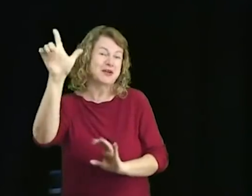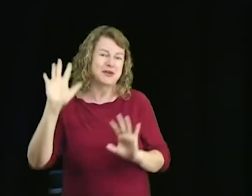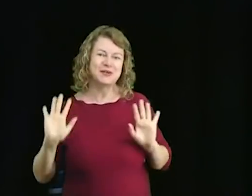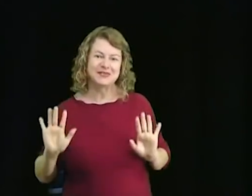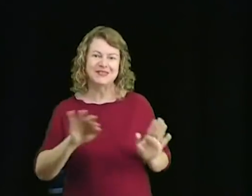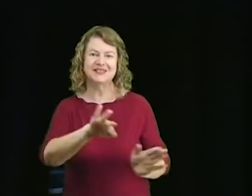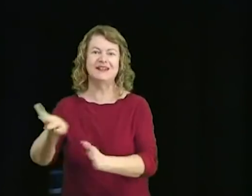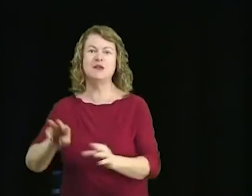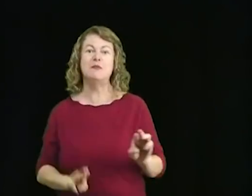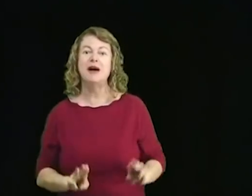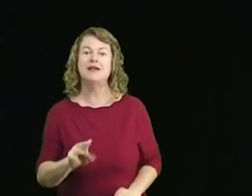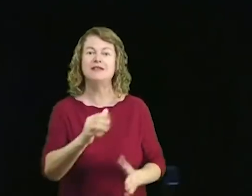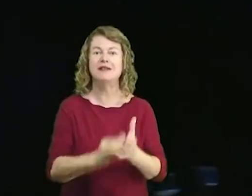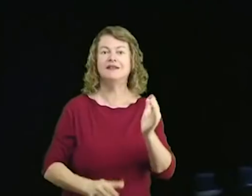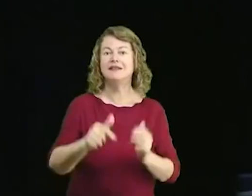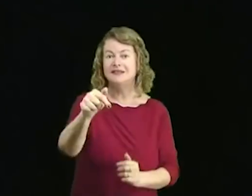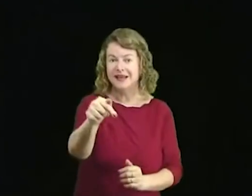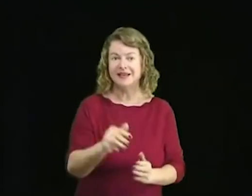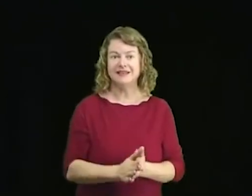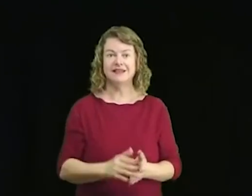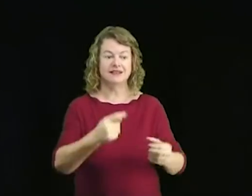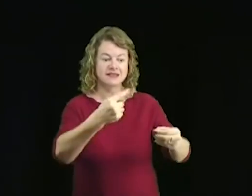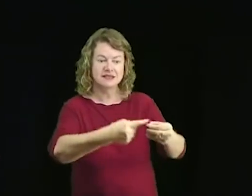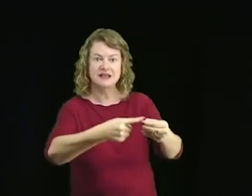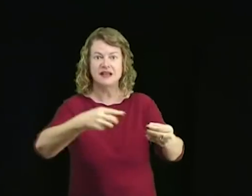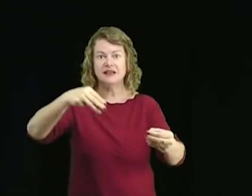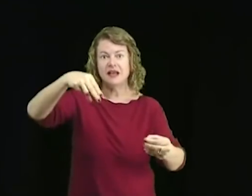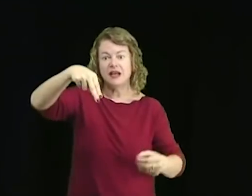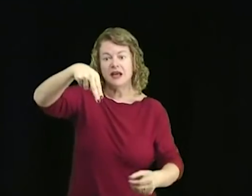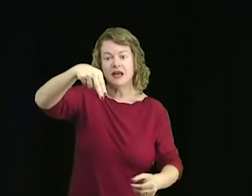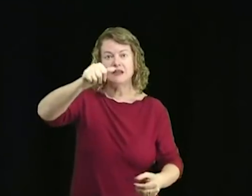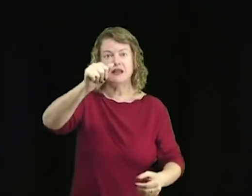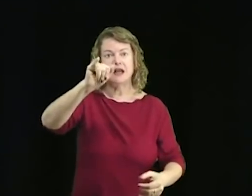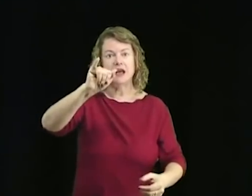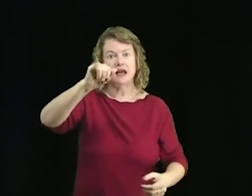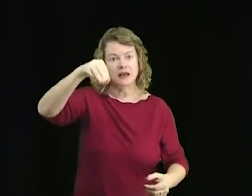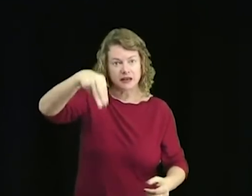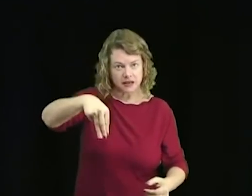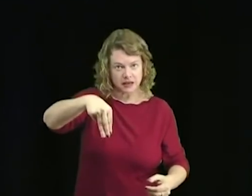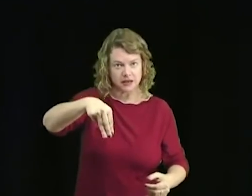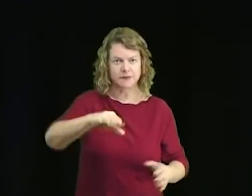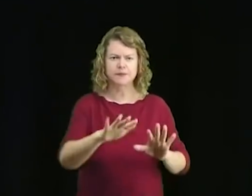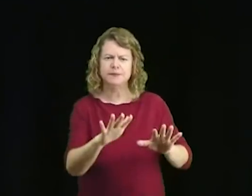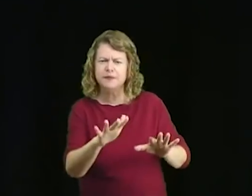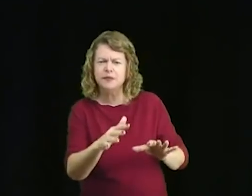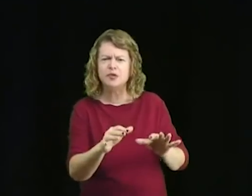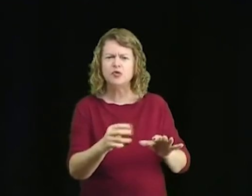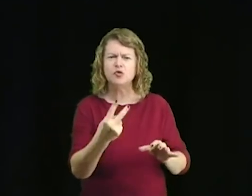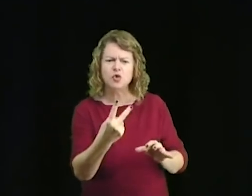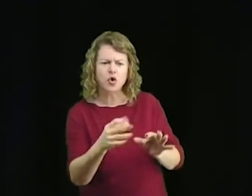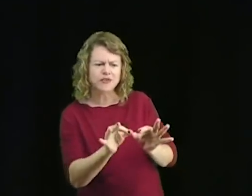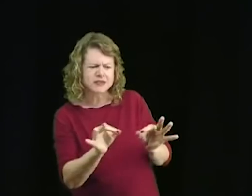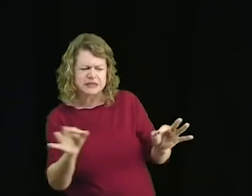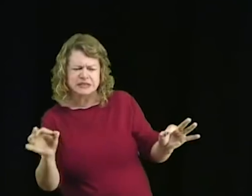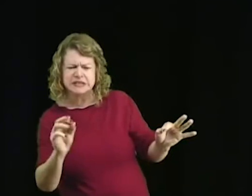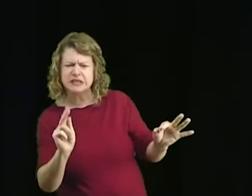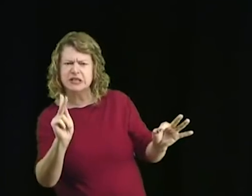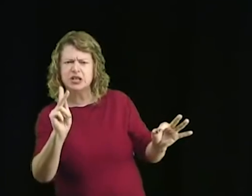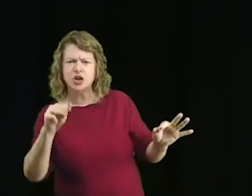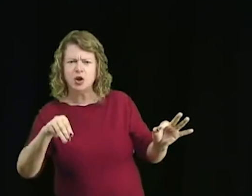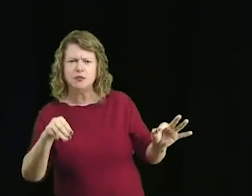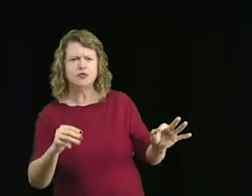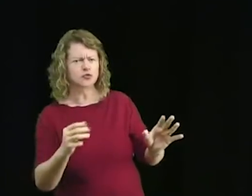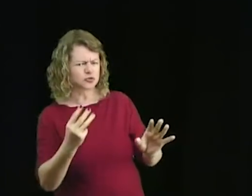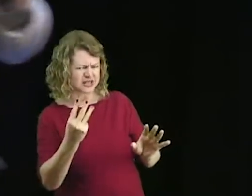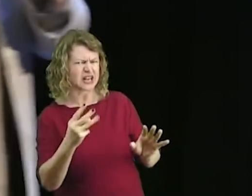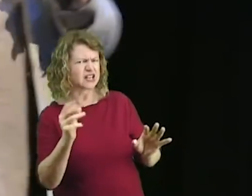Naim fica ali a uns 2-3 quilômetros da Galiléia, da região de Cafarnaum. Você passa assim, você vê assim, ó, Naim,